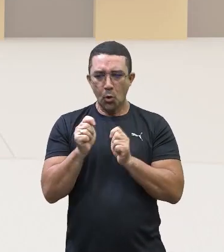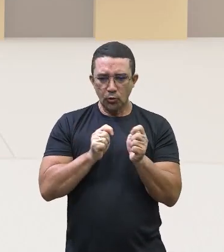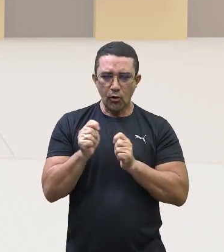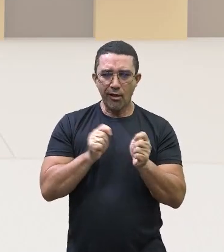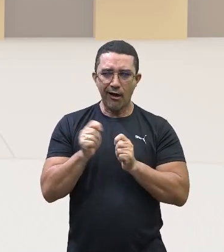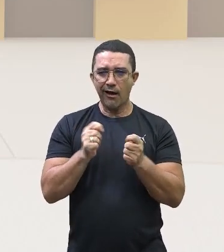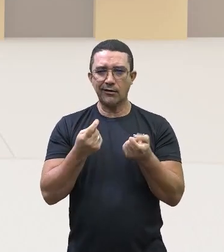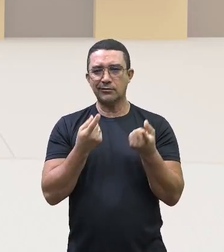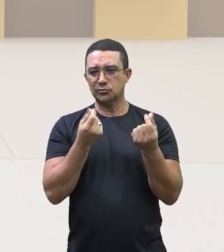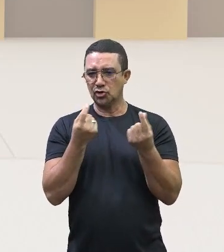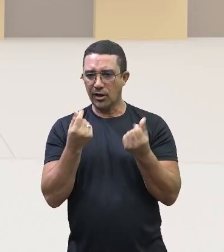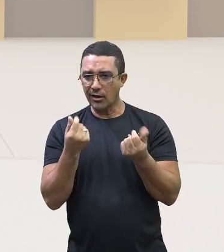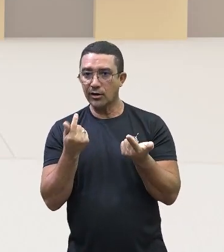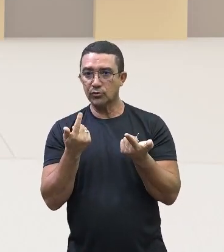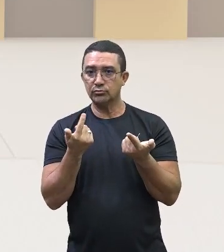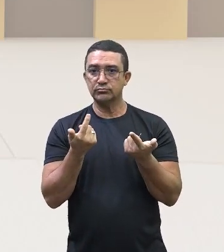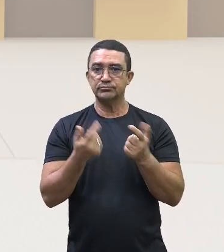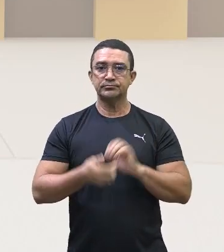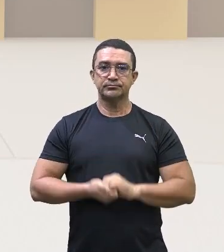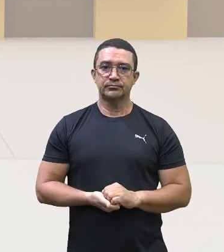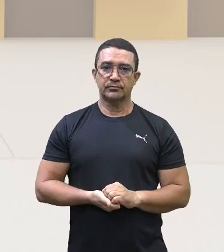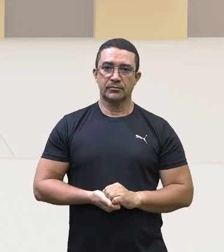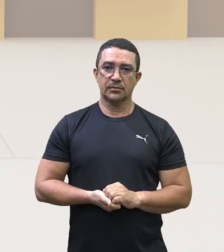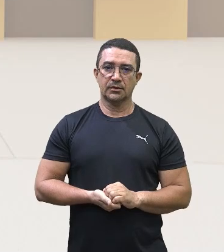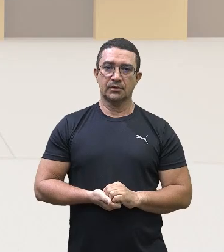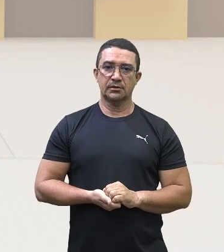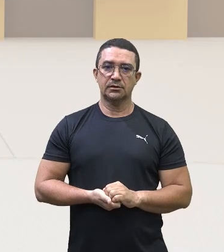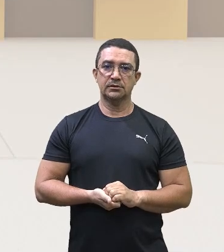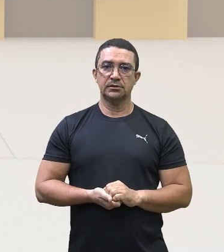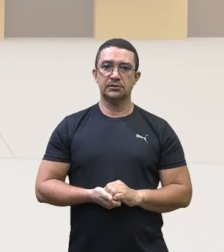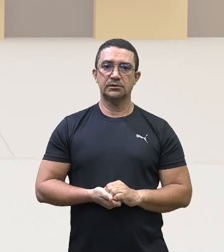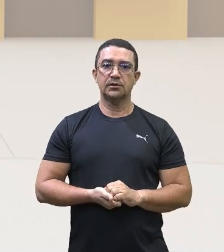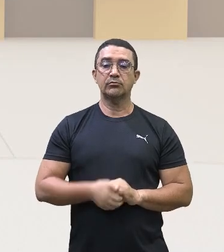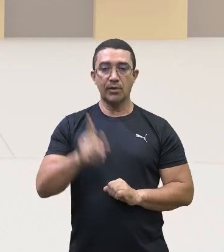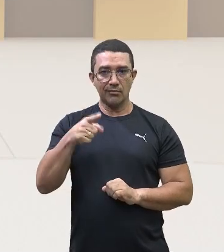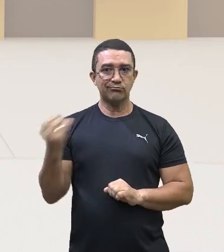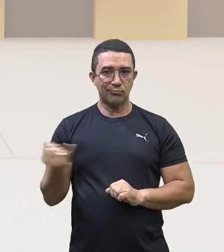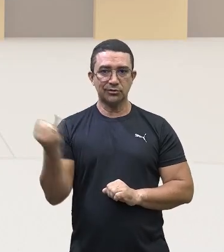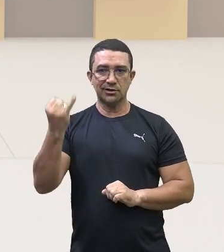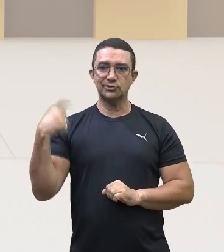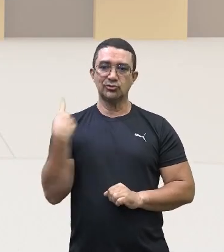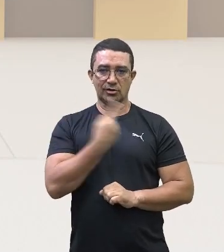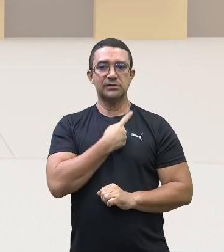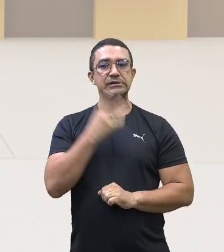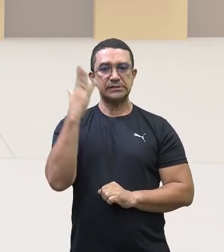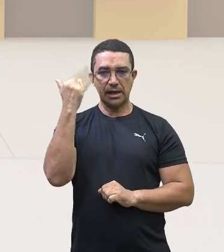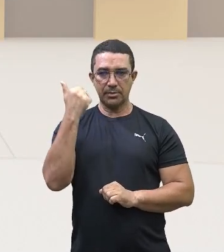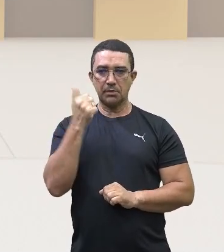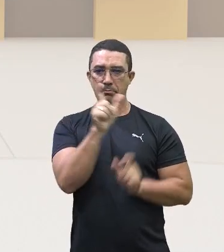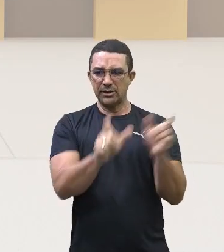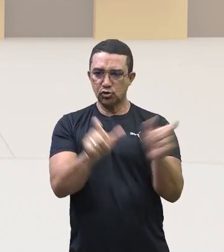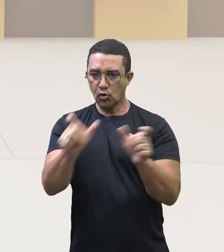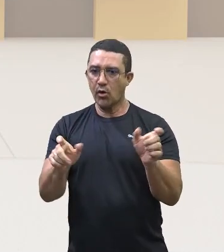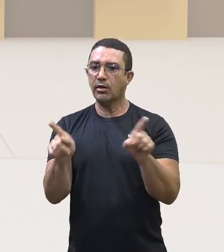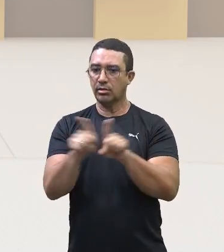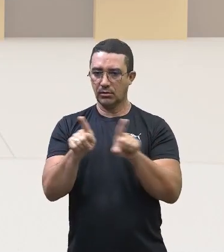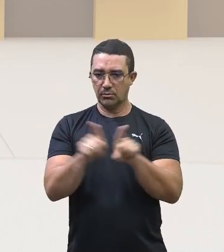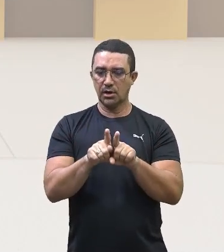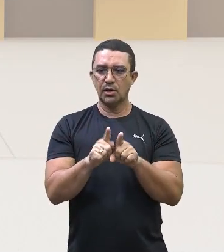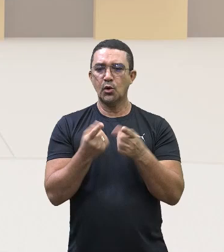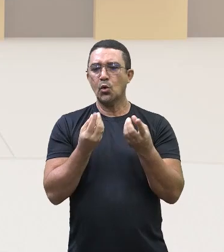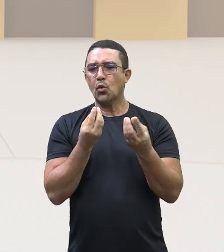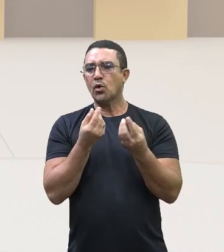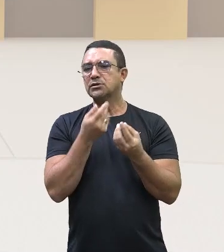de caixa e fazer previsões financeiras. É algo que também se aplica para a gente, né? Sim, não só para o empreendedor. Exatamente, essa questão de saber